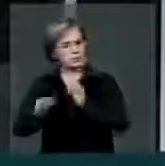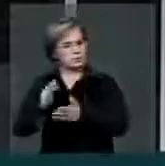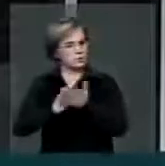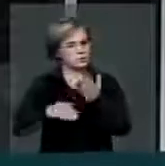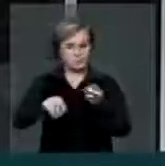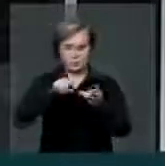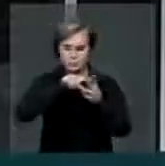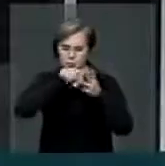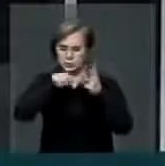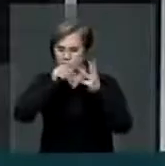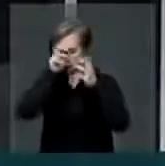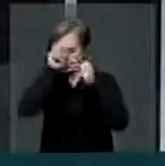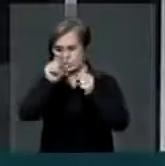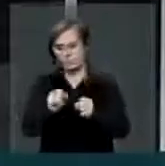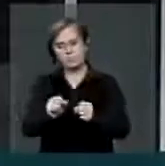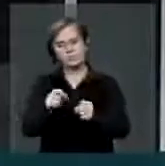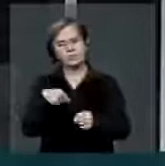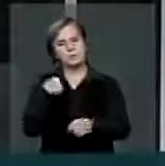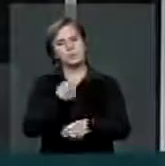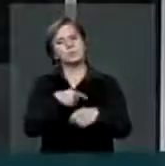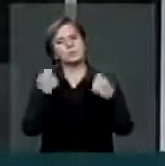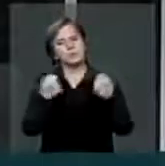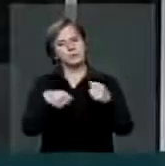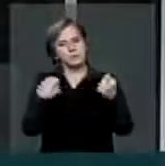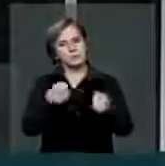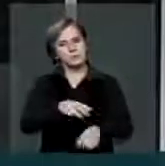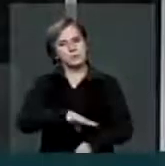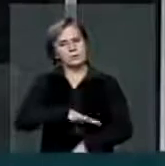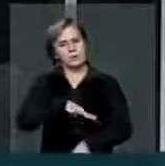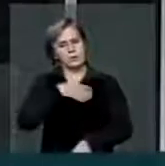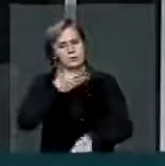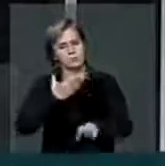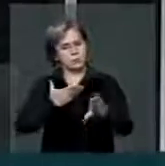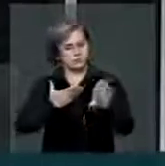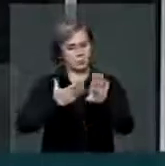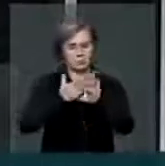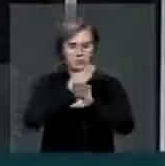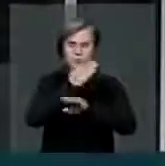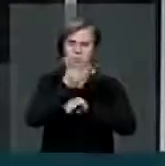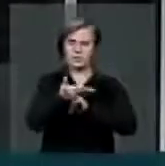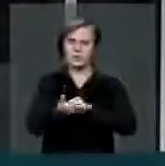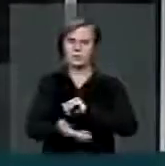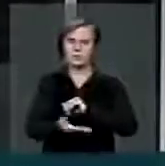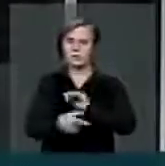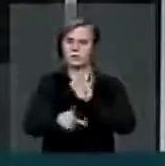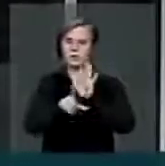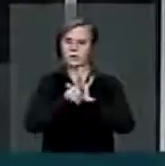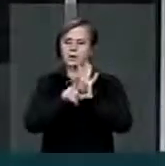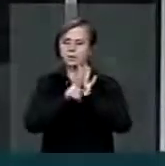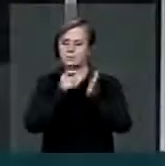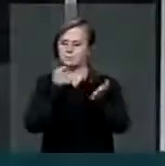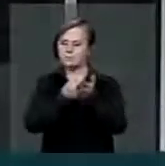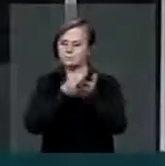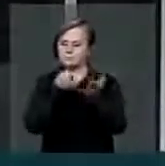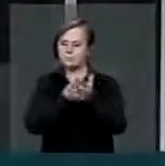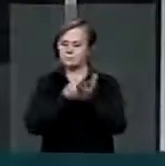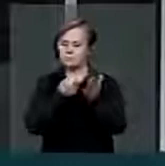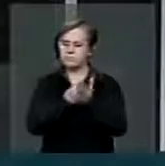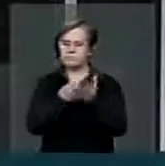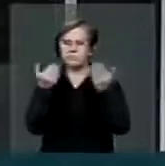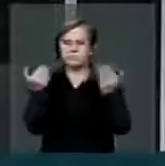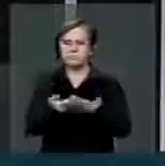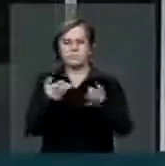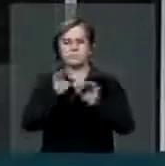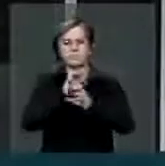precisamos ter a coragem de aprovar aqui uma legislação que trate com rigor e transparência estas